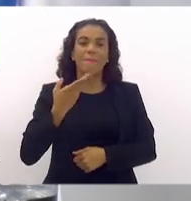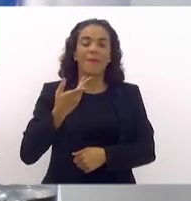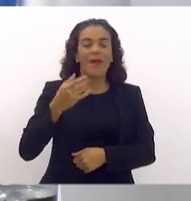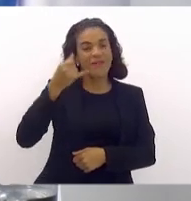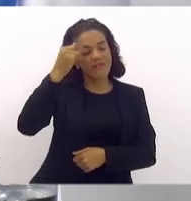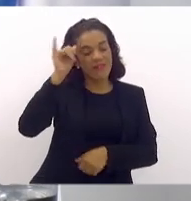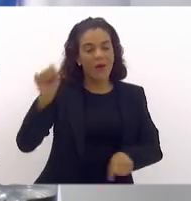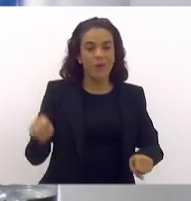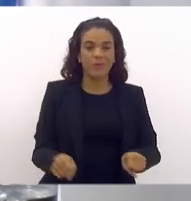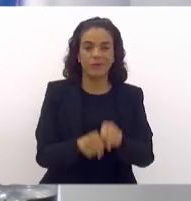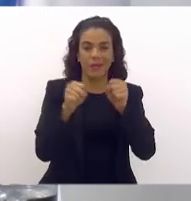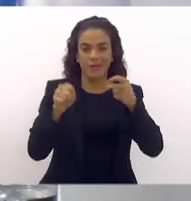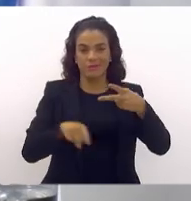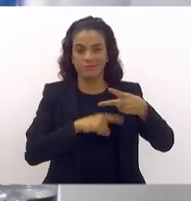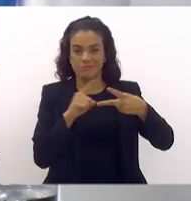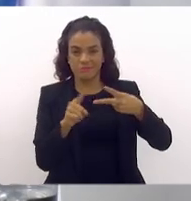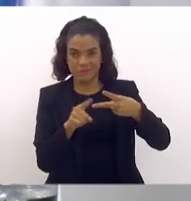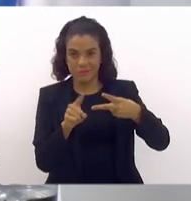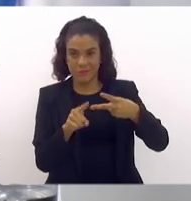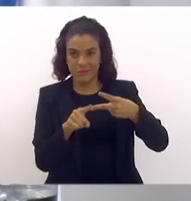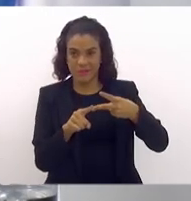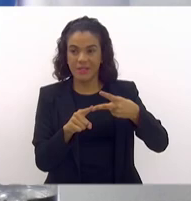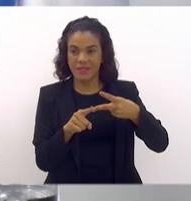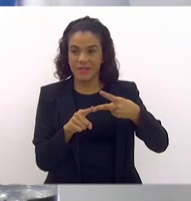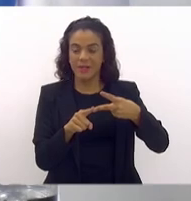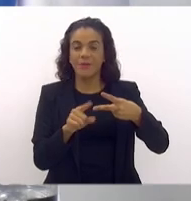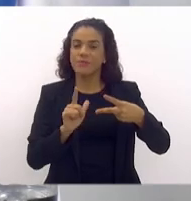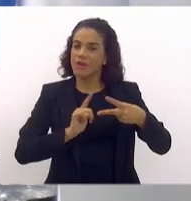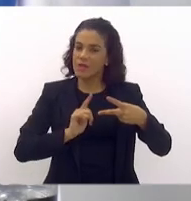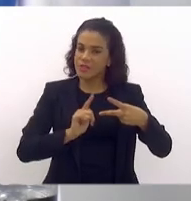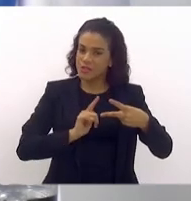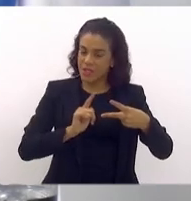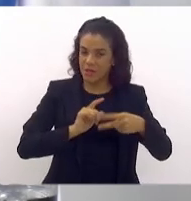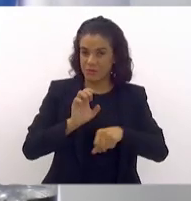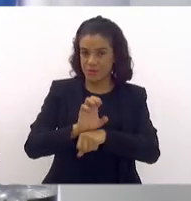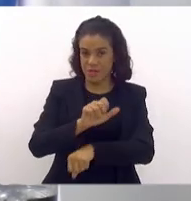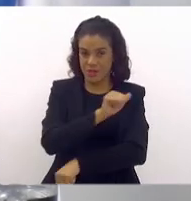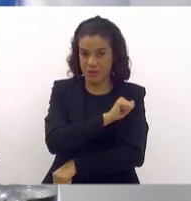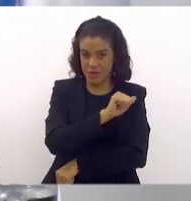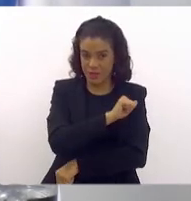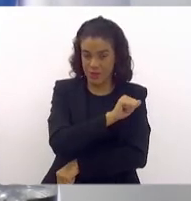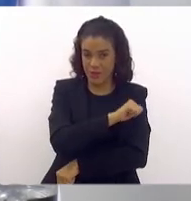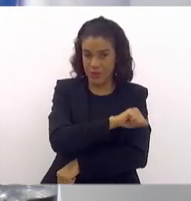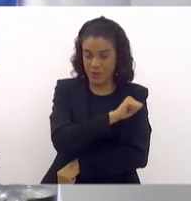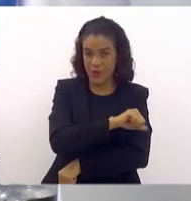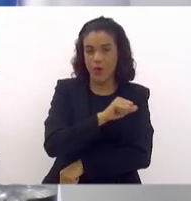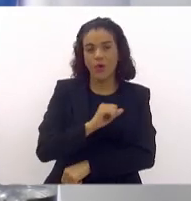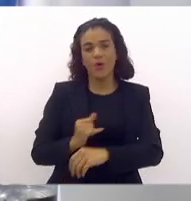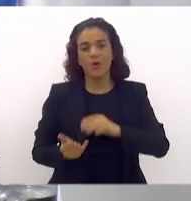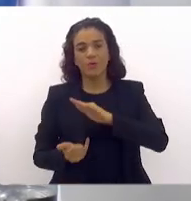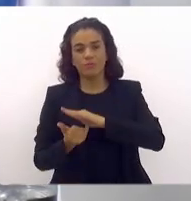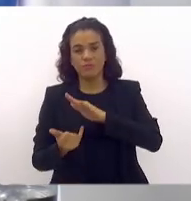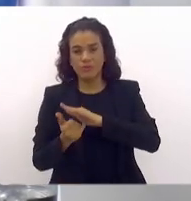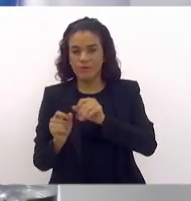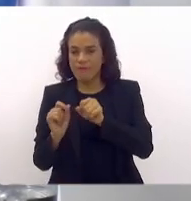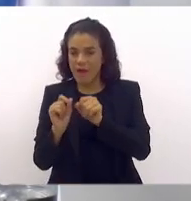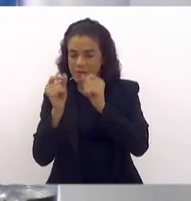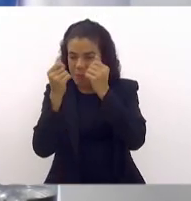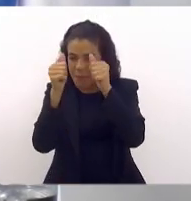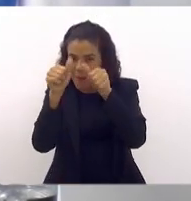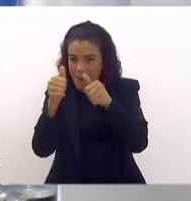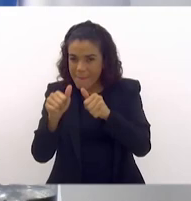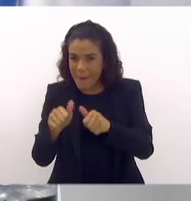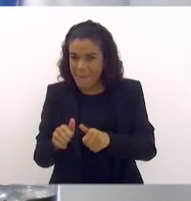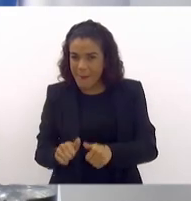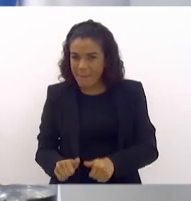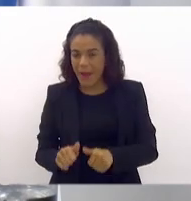secundário, que tão bem colocado aqui pela senhora. Nós temos aqui no estado do Rio de Janeiro um instituto que faz uma análise dos dados